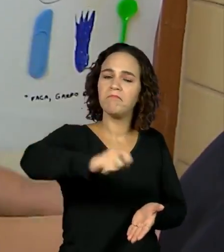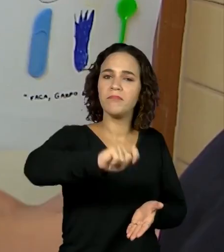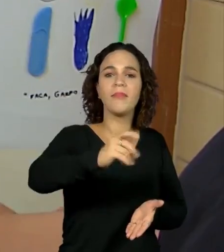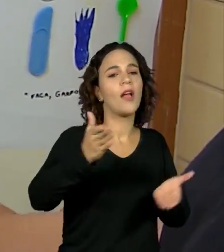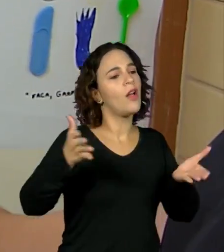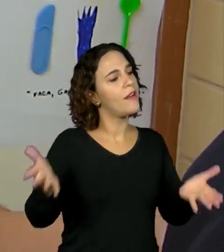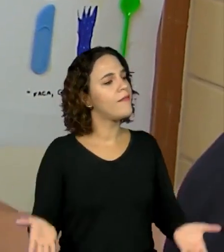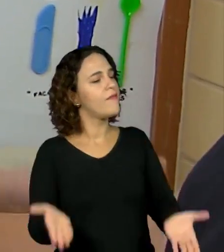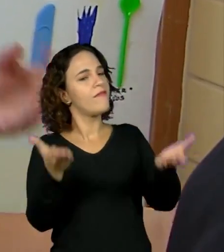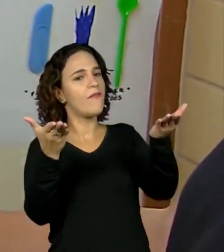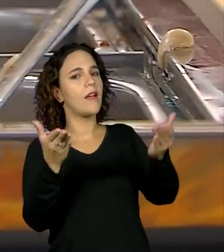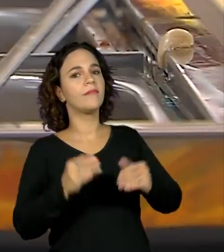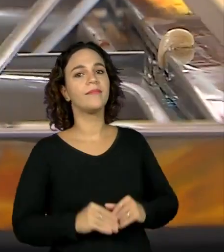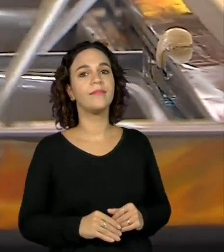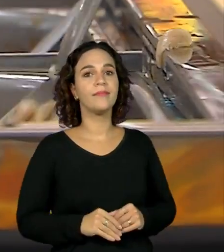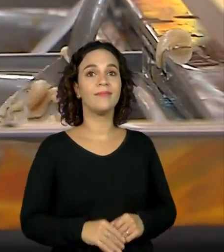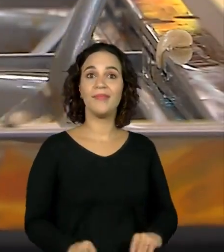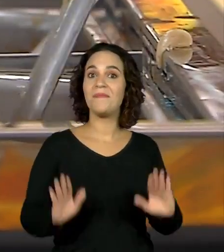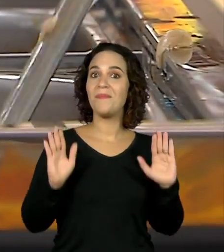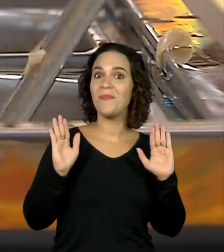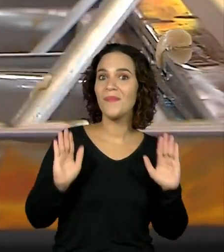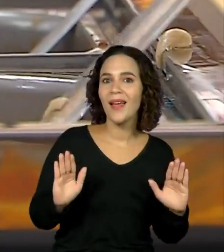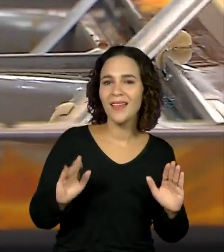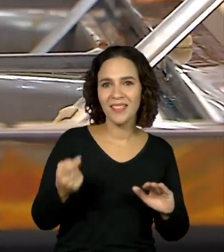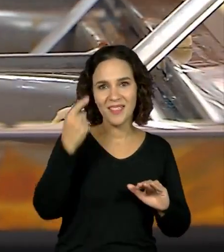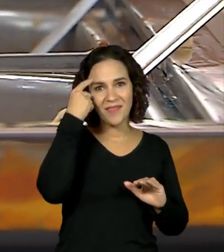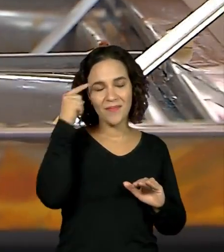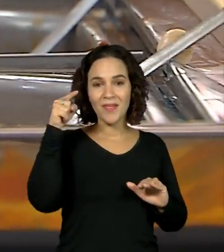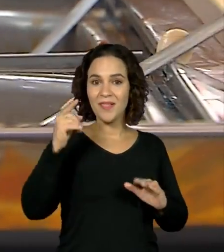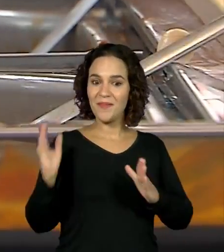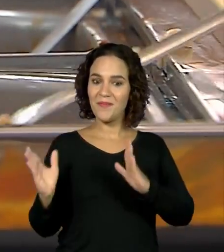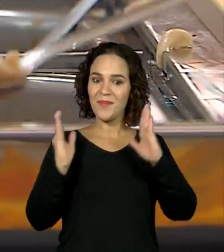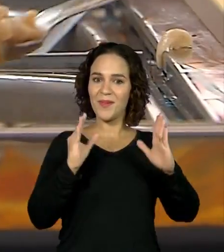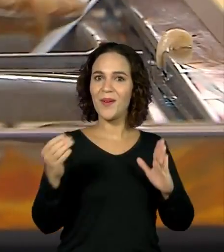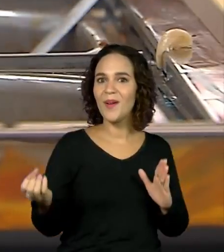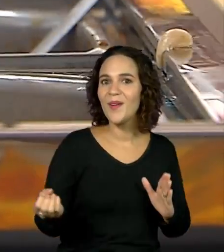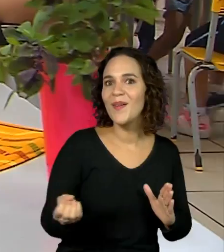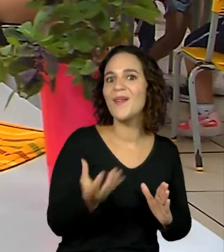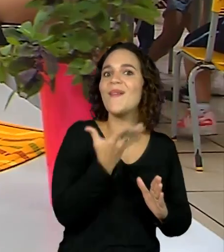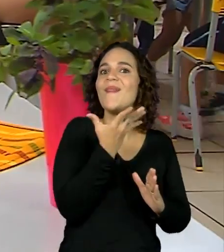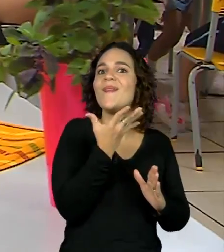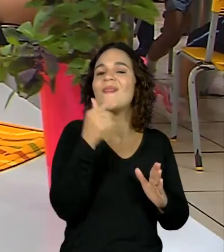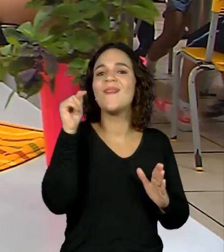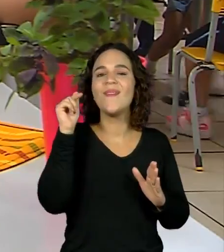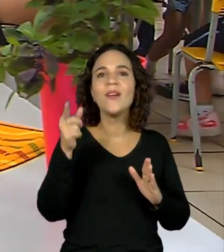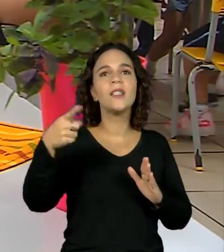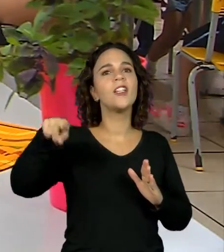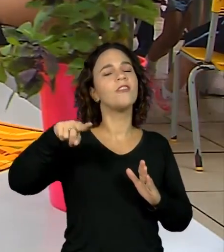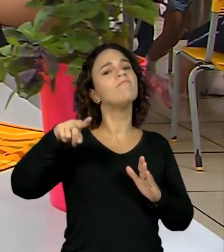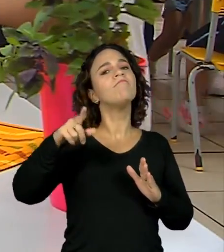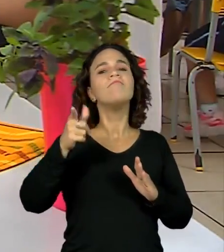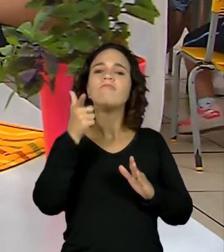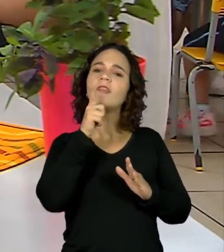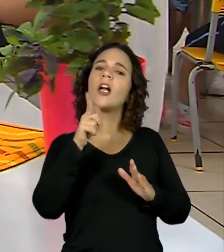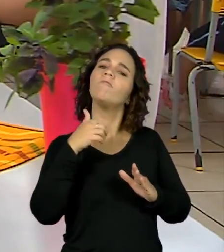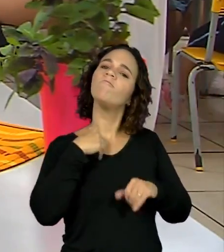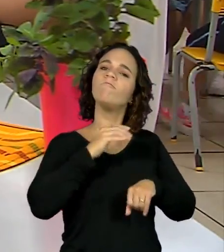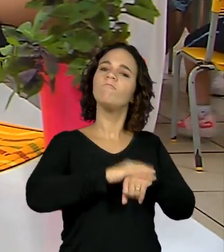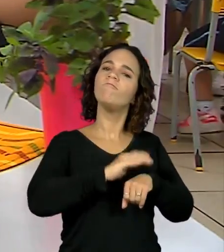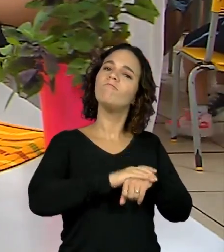agora vocês só vão se servir. Mas pensando nesse novo processo que a gente iniciaria, delas desenvolverem